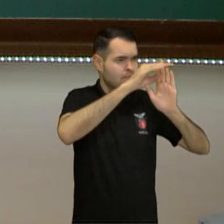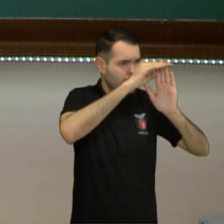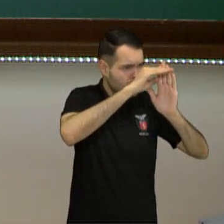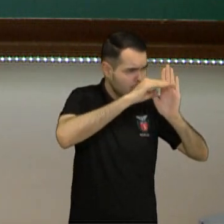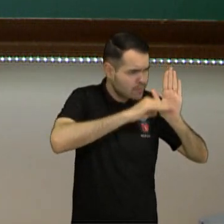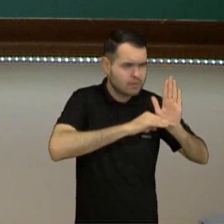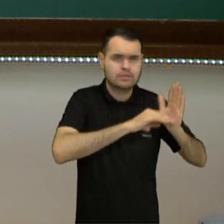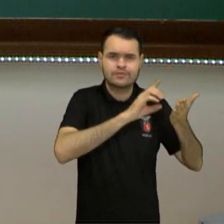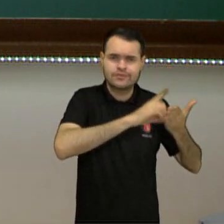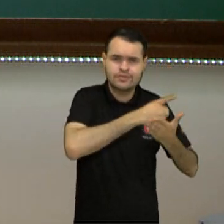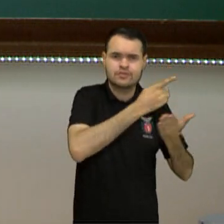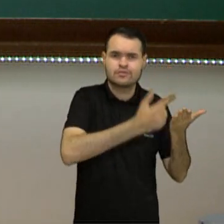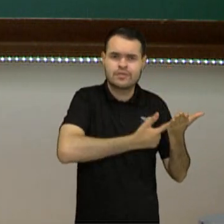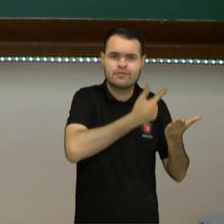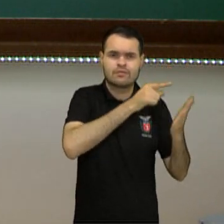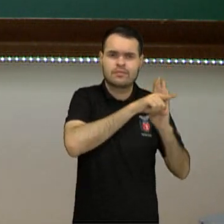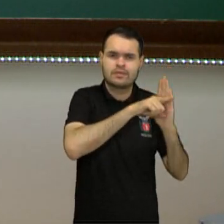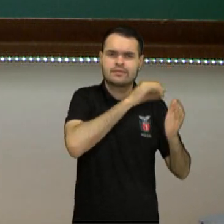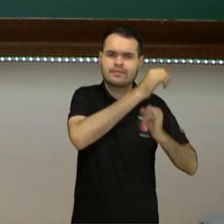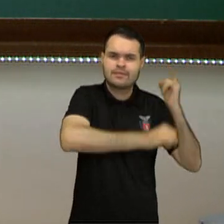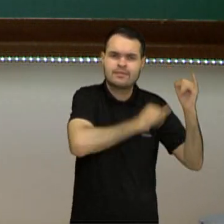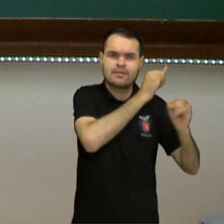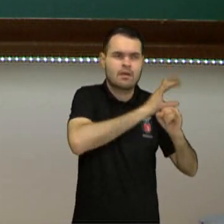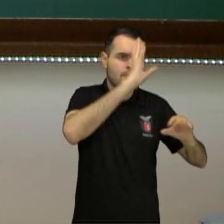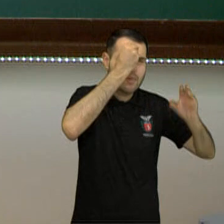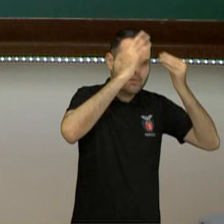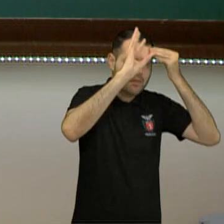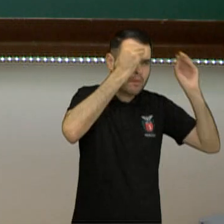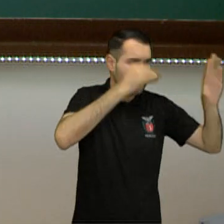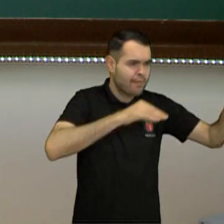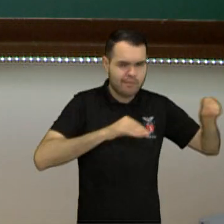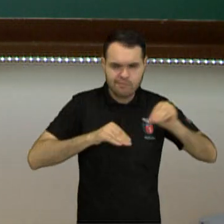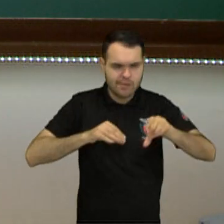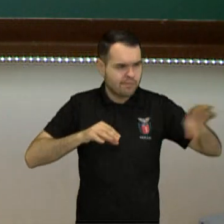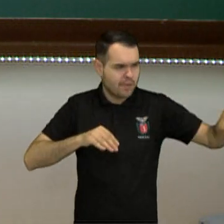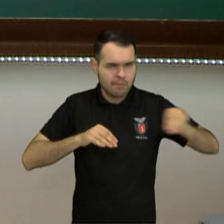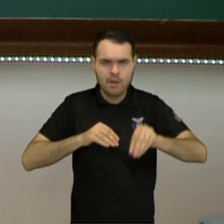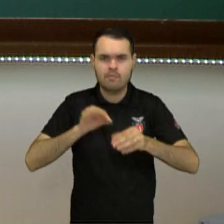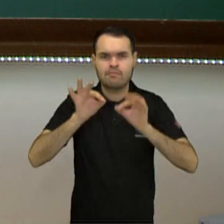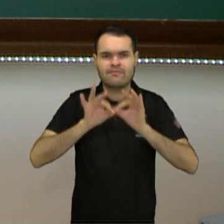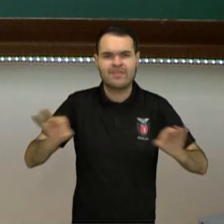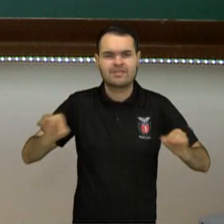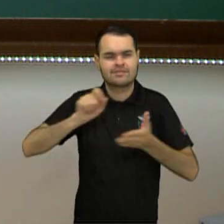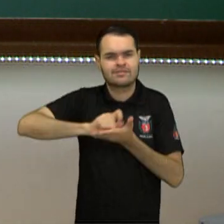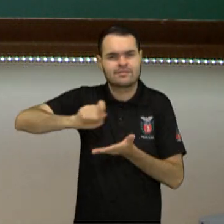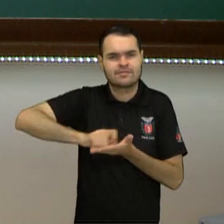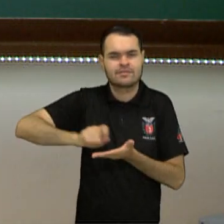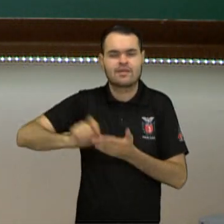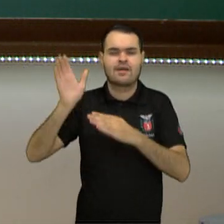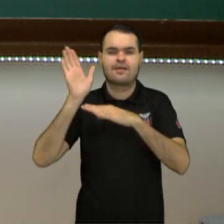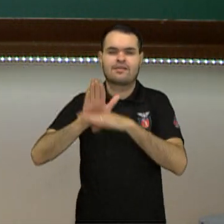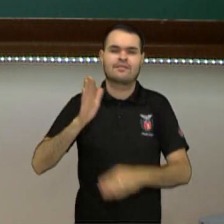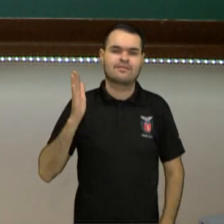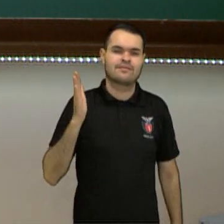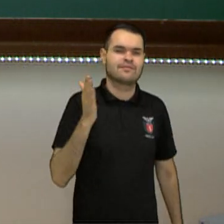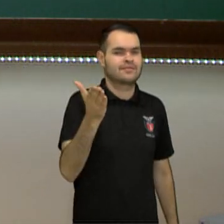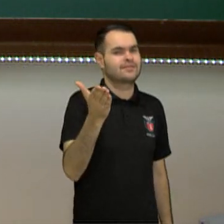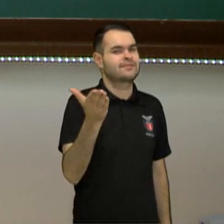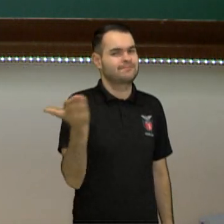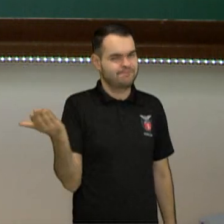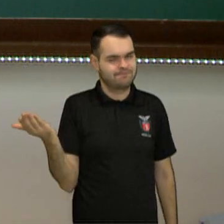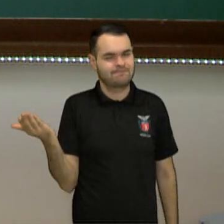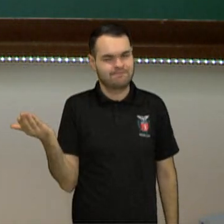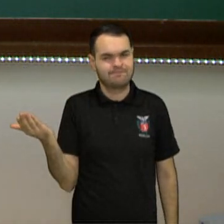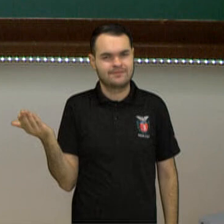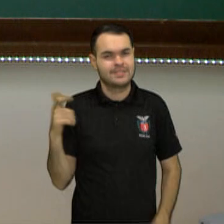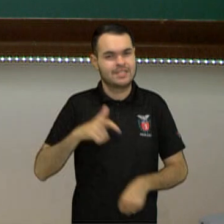do dicionário, busca na internet, coloca em prática esses verbos de modo a te ajudar